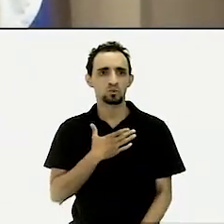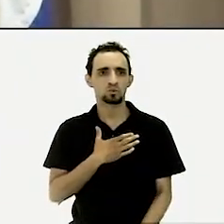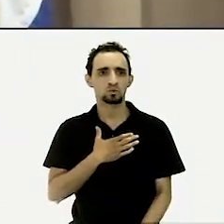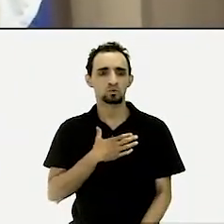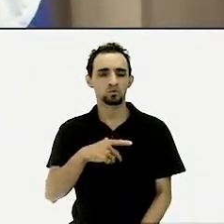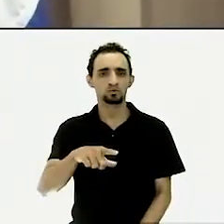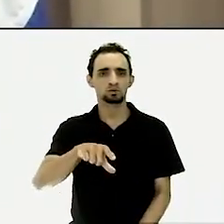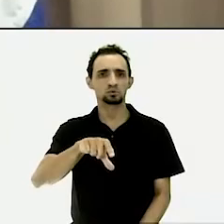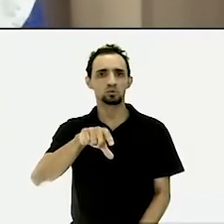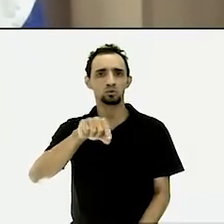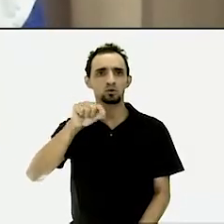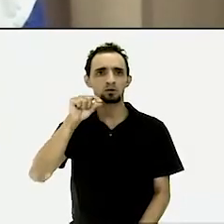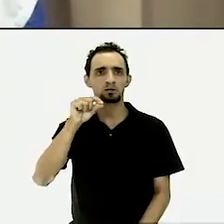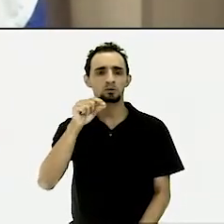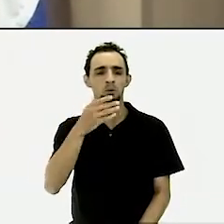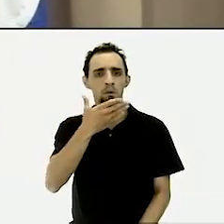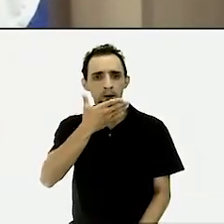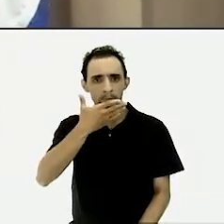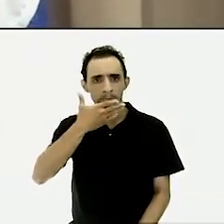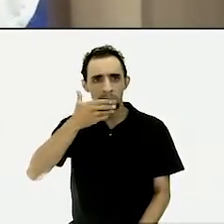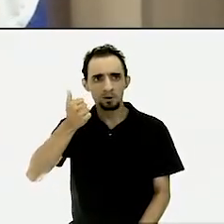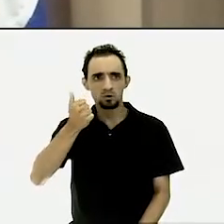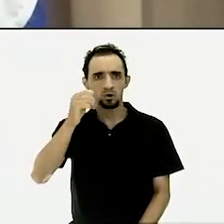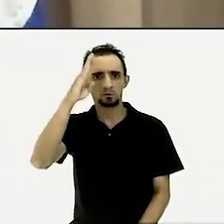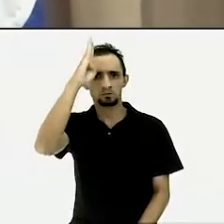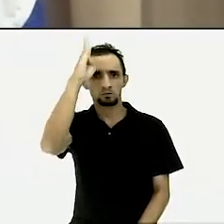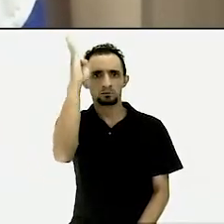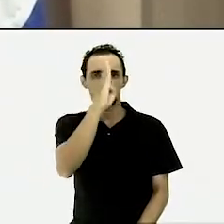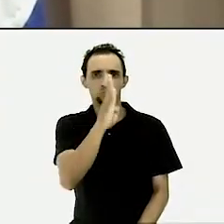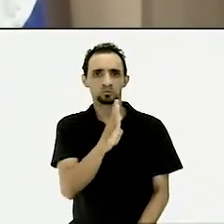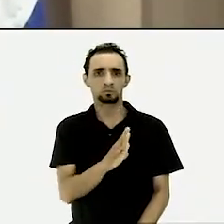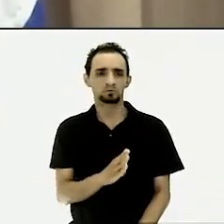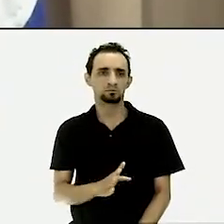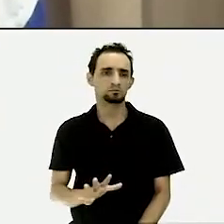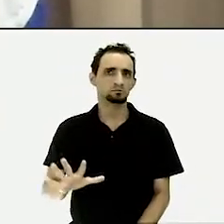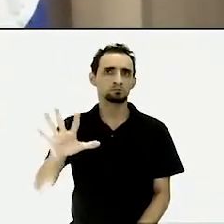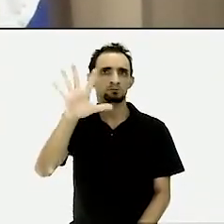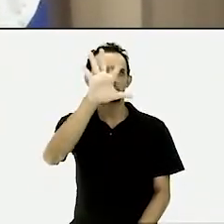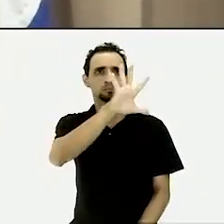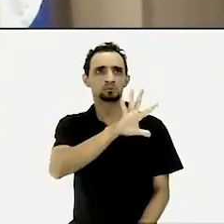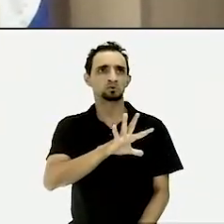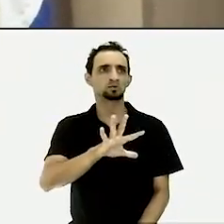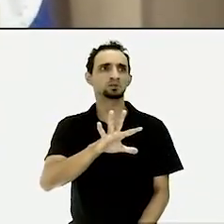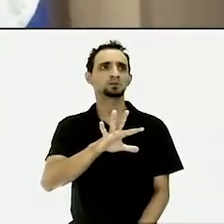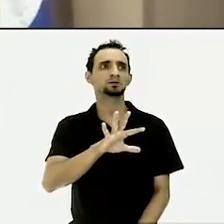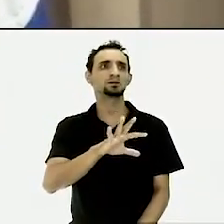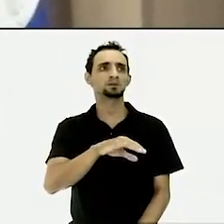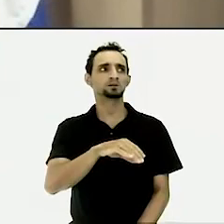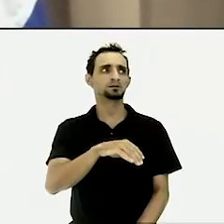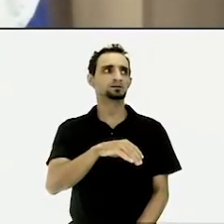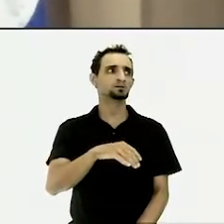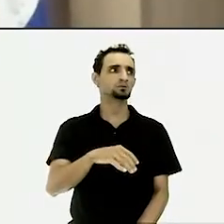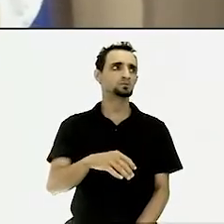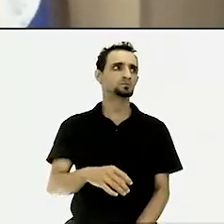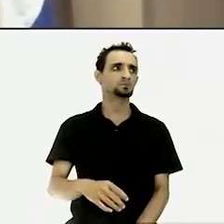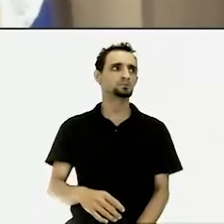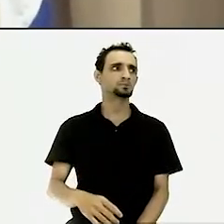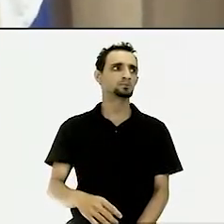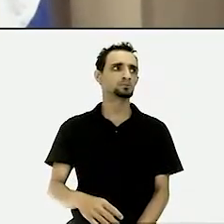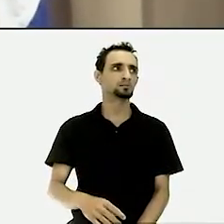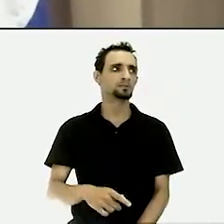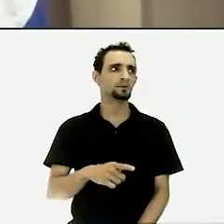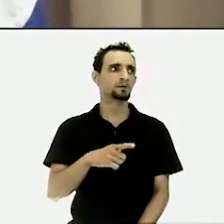se viver no Brasil. Uma pesquisa feita pela Folha de São Paulo, revista Isto É, Agudos foi a 35ª